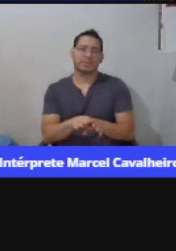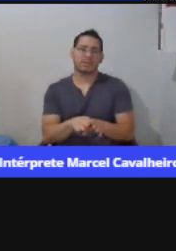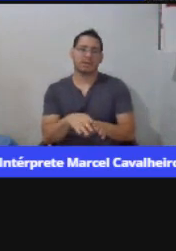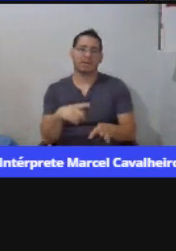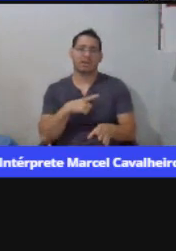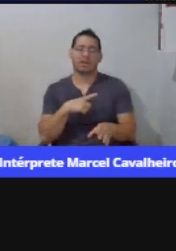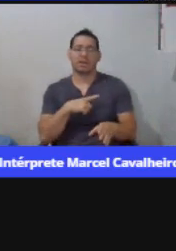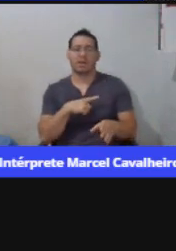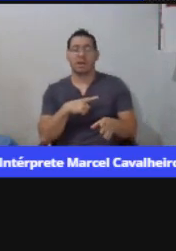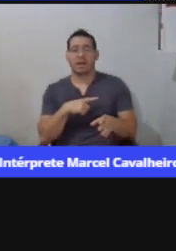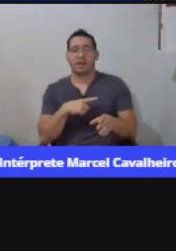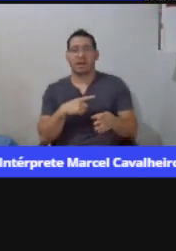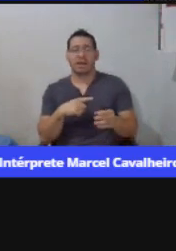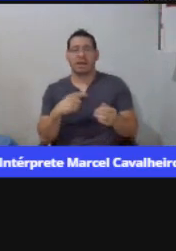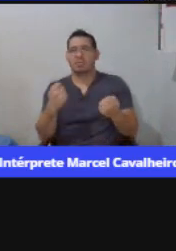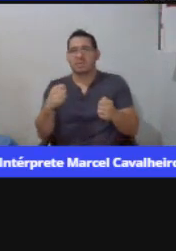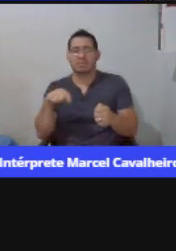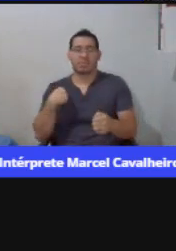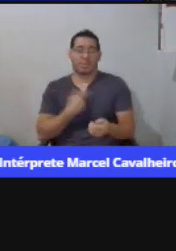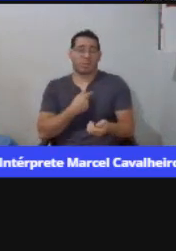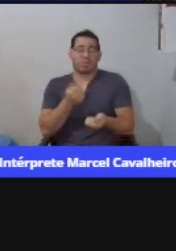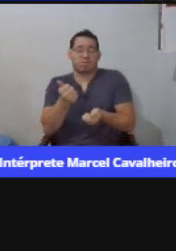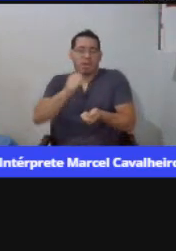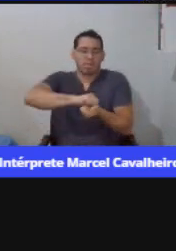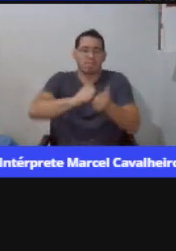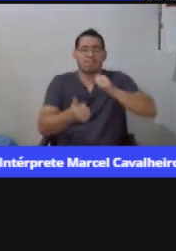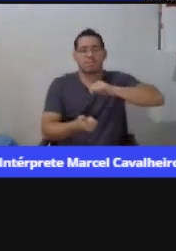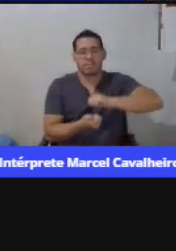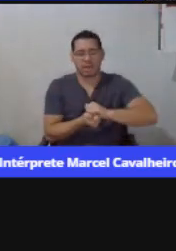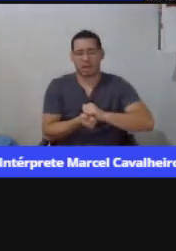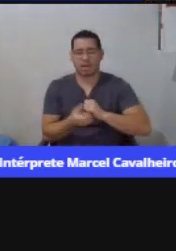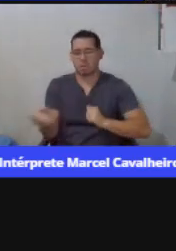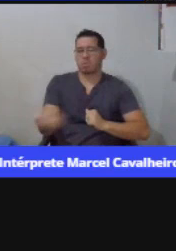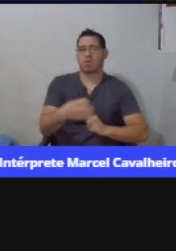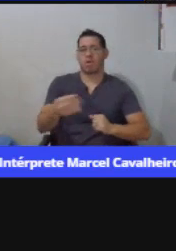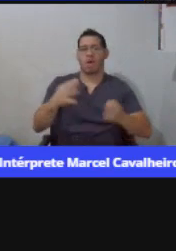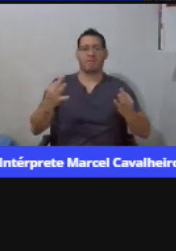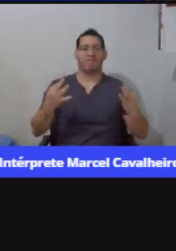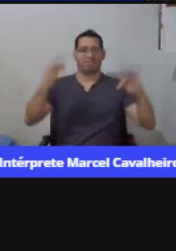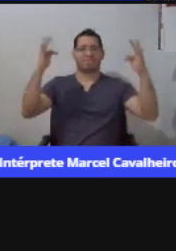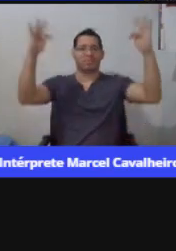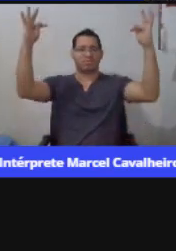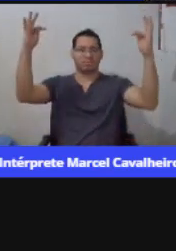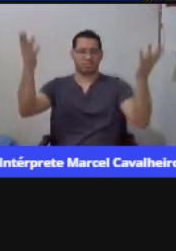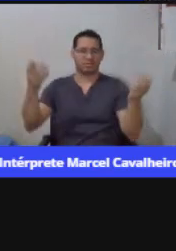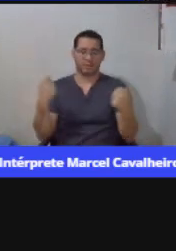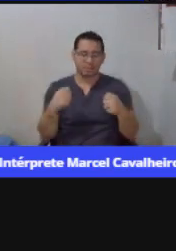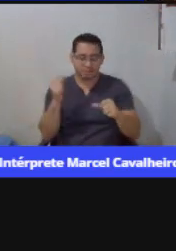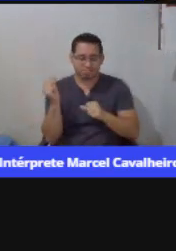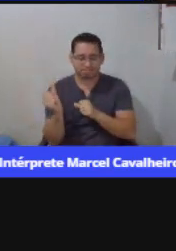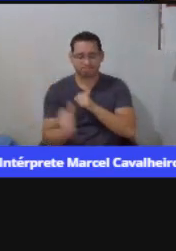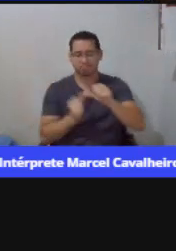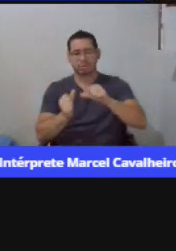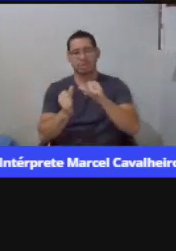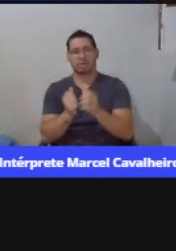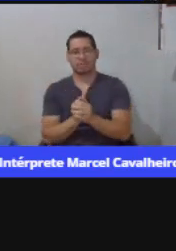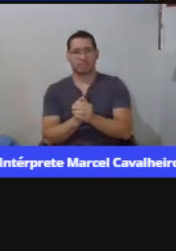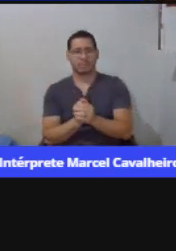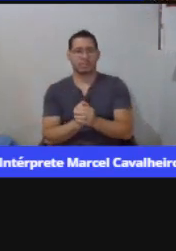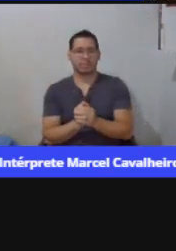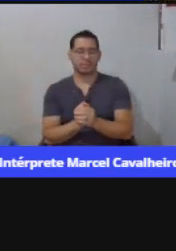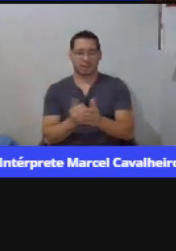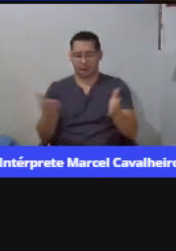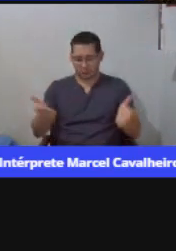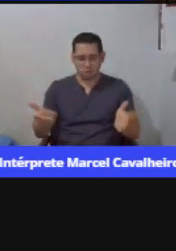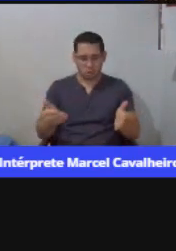nos adequar a essa nova fase aí, a nossa nova era, né? Durante e pós-pandemia, então é algo que